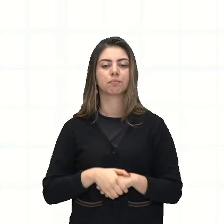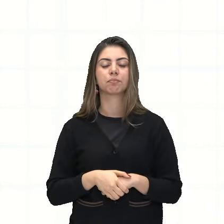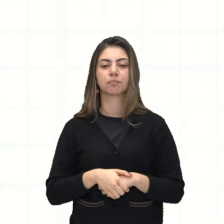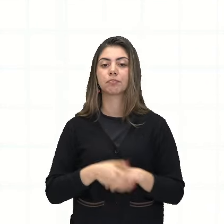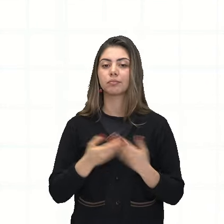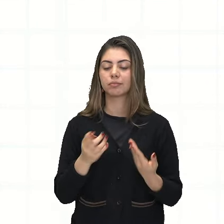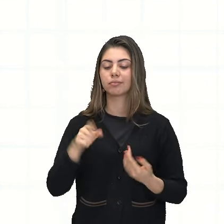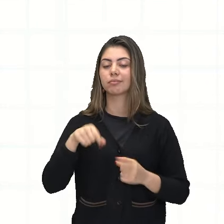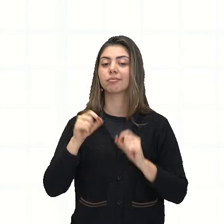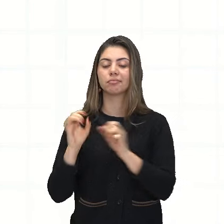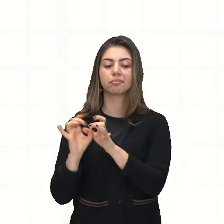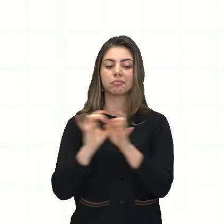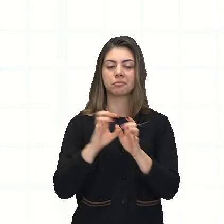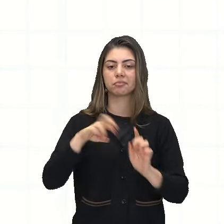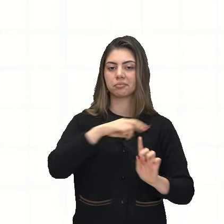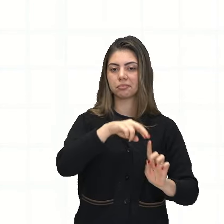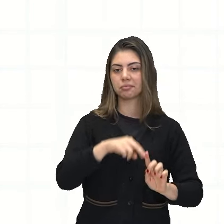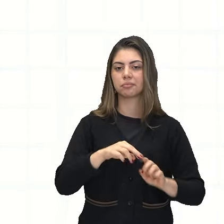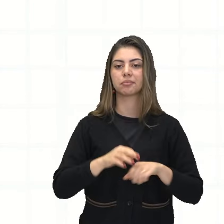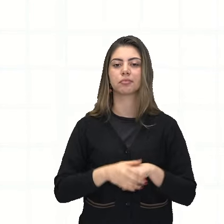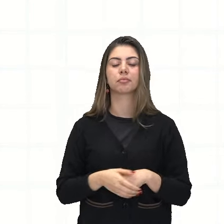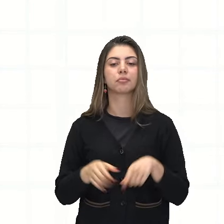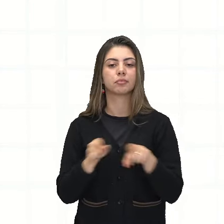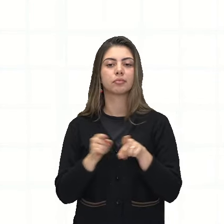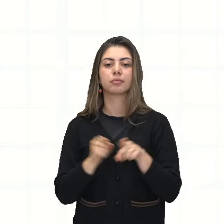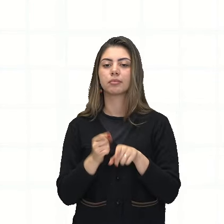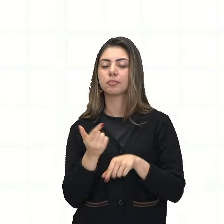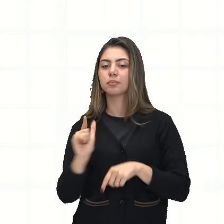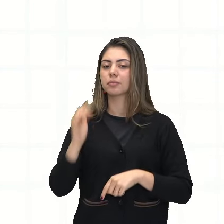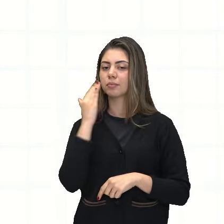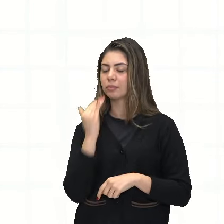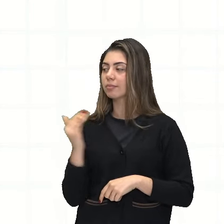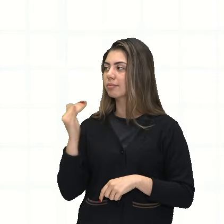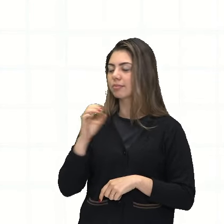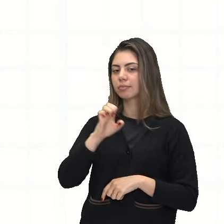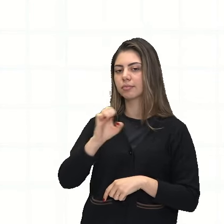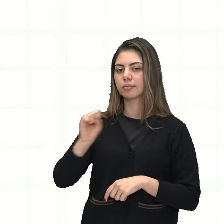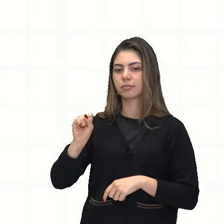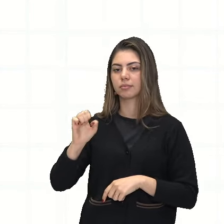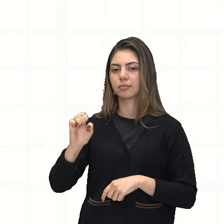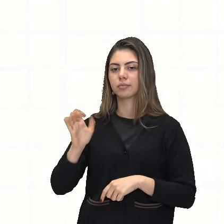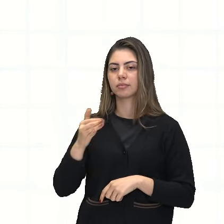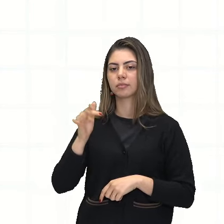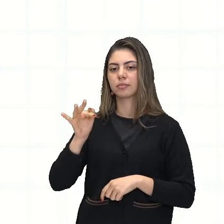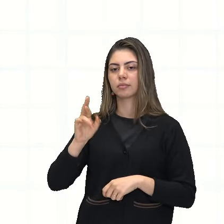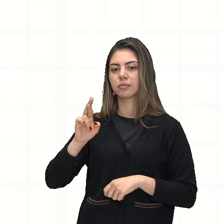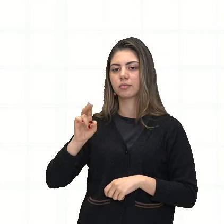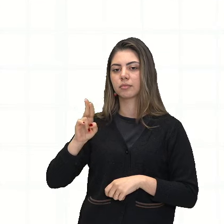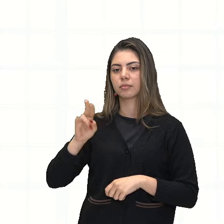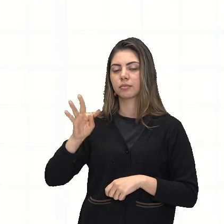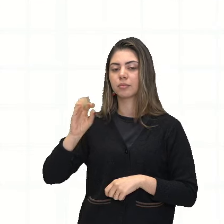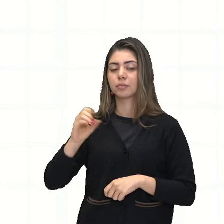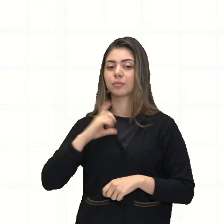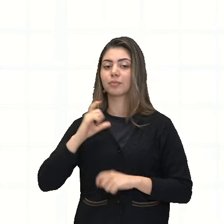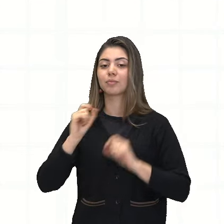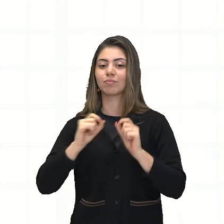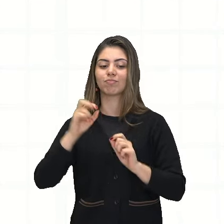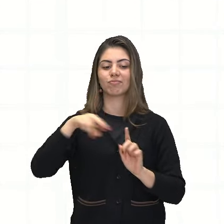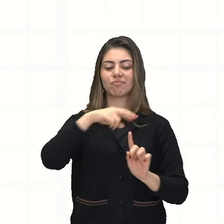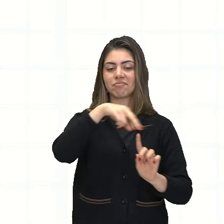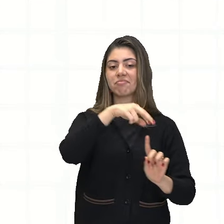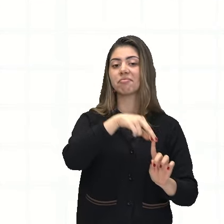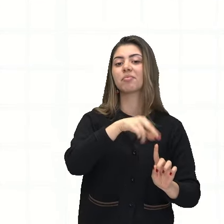coesão referencial. E também nós temos aqui esse fruto fazendo menção, fazendo